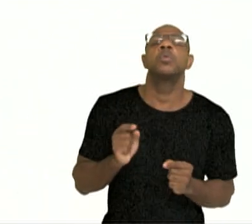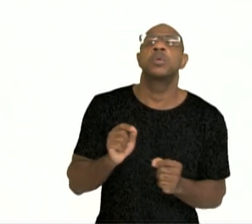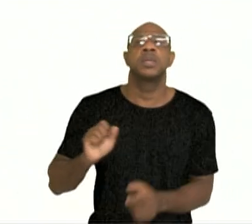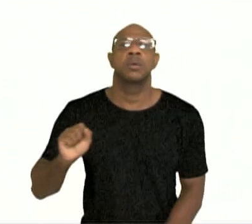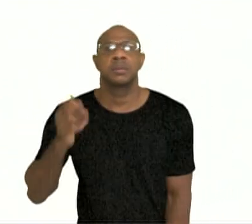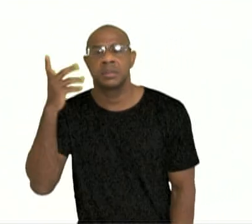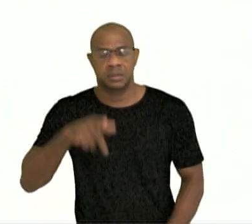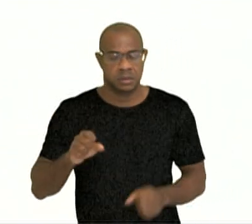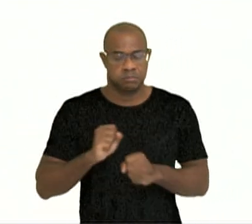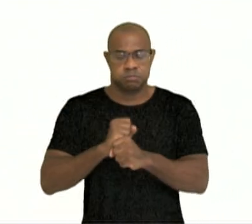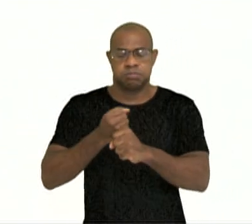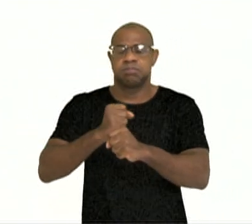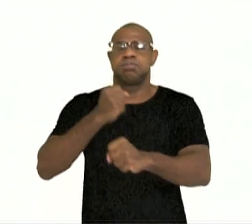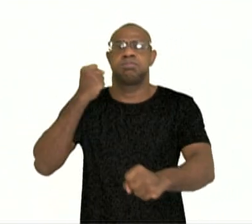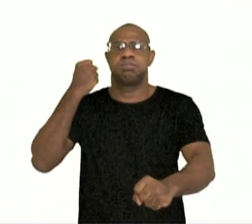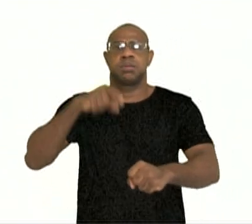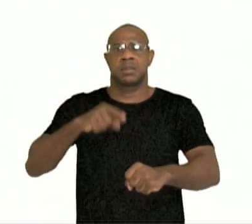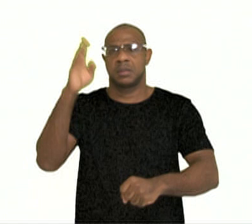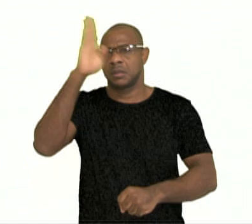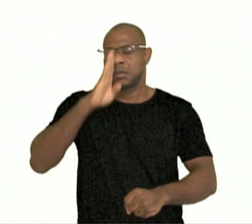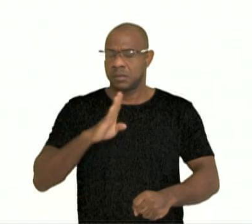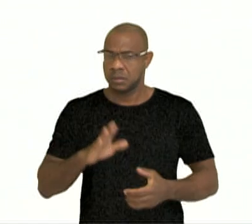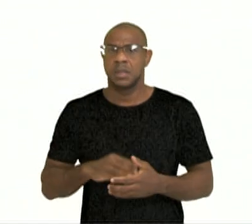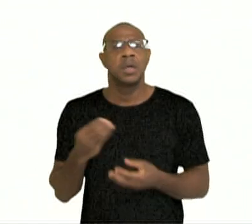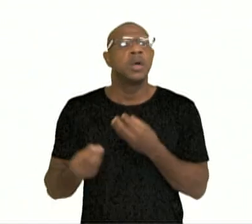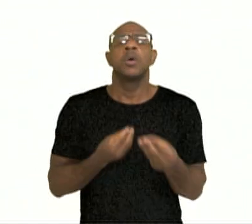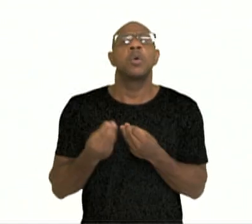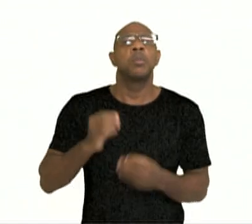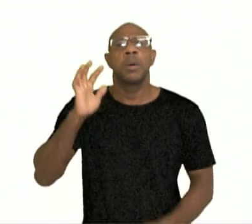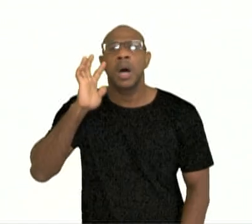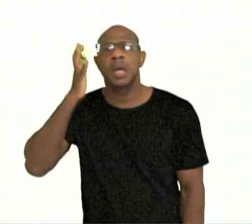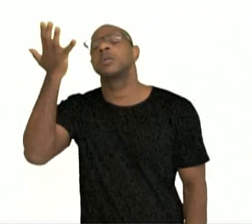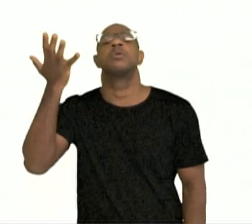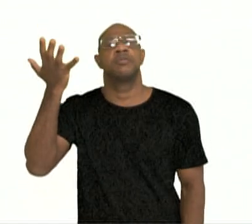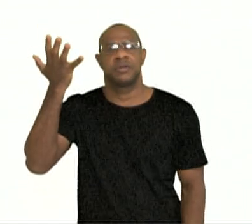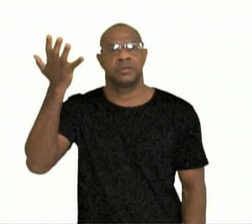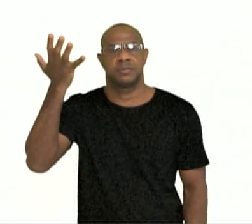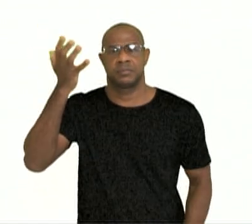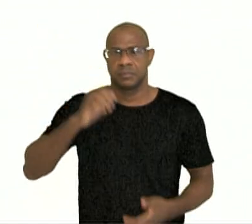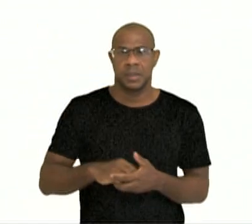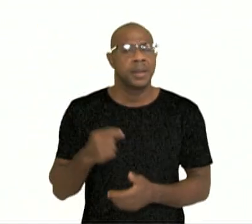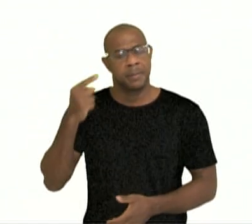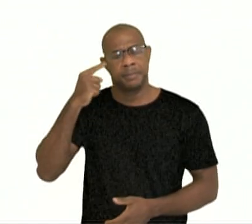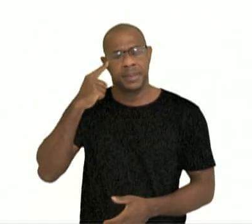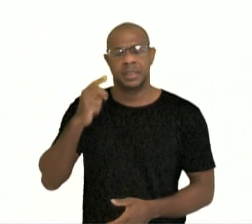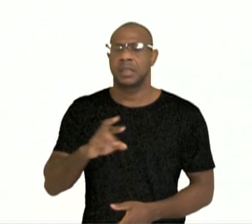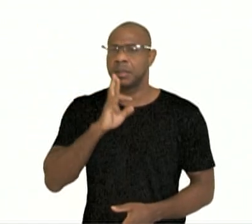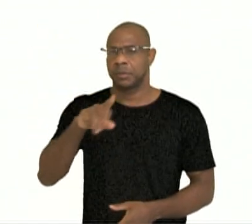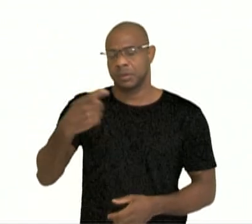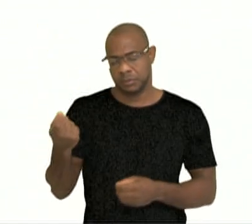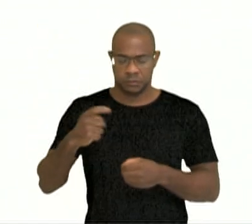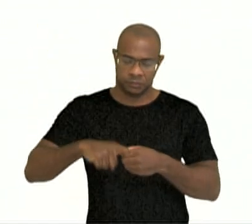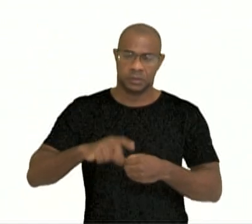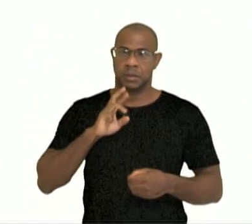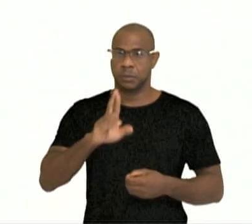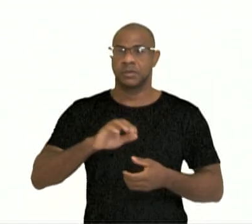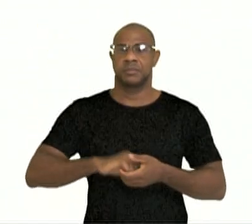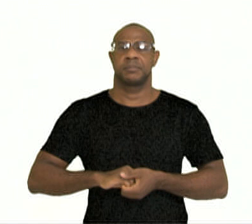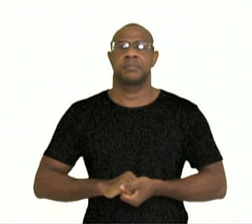do Brasil provocou e como isso foi resolvido? Então pensem um pouquinho, respondam, a gente já volta para corrigir.